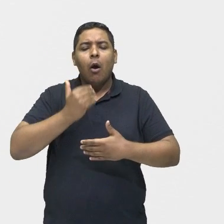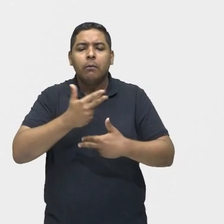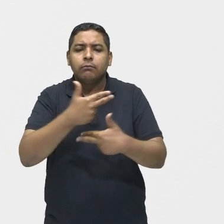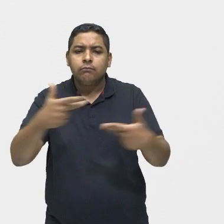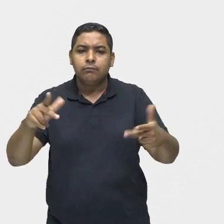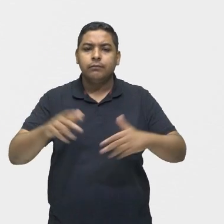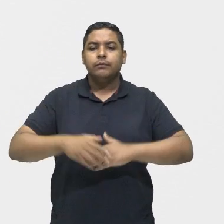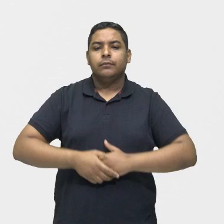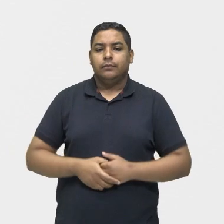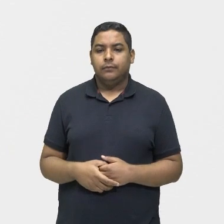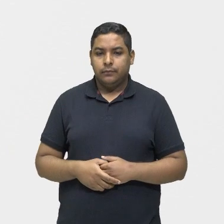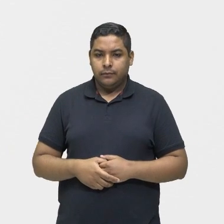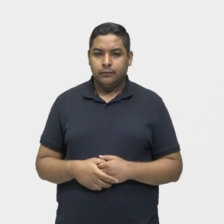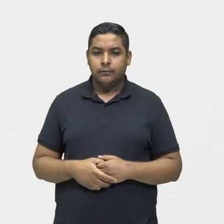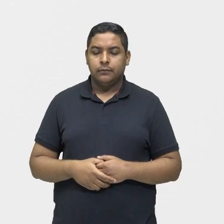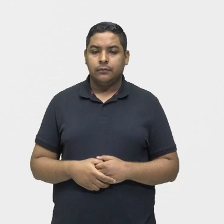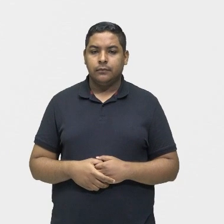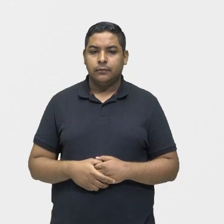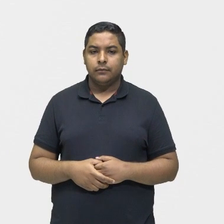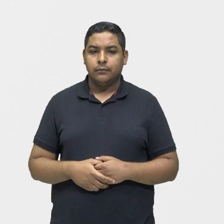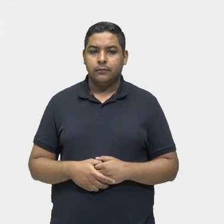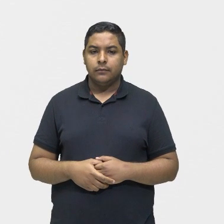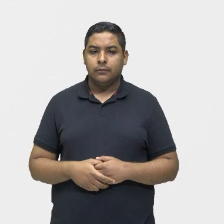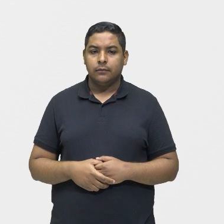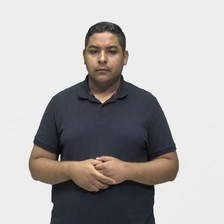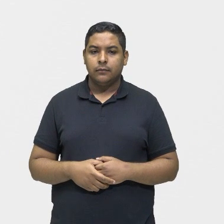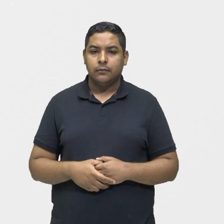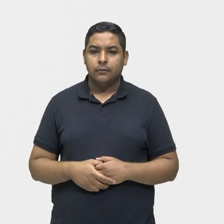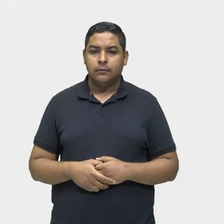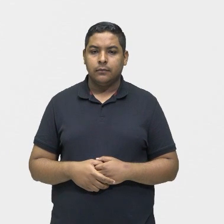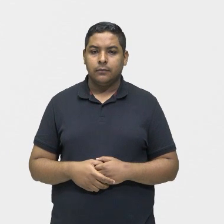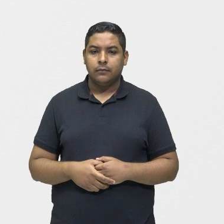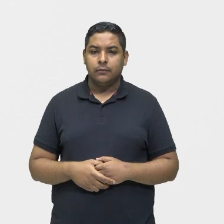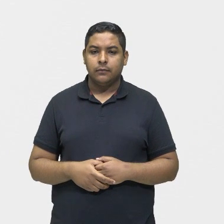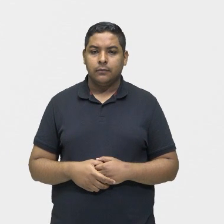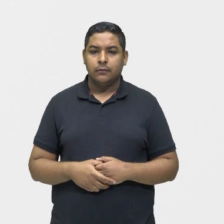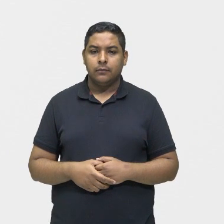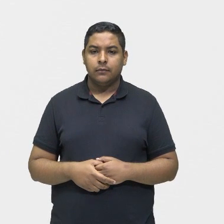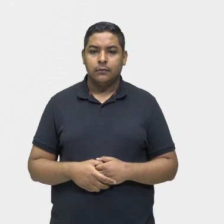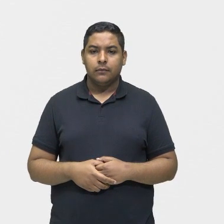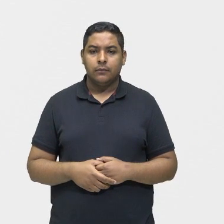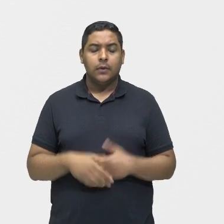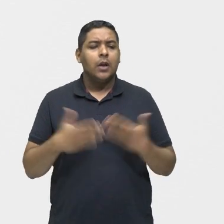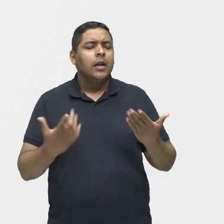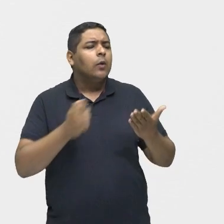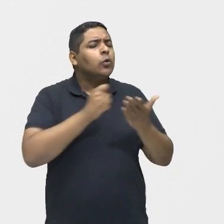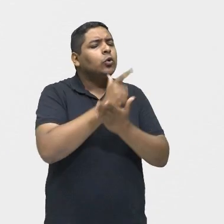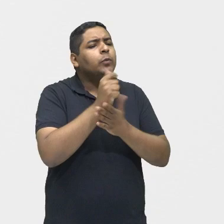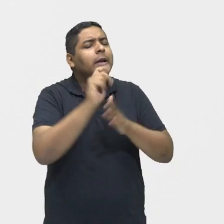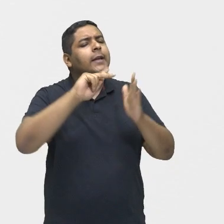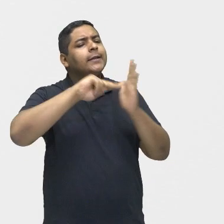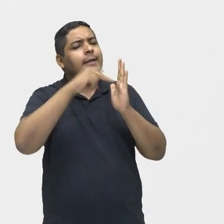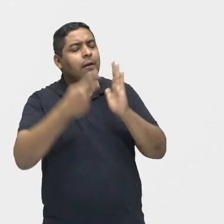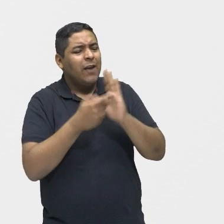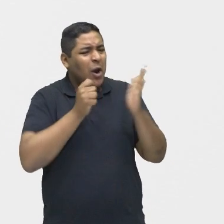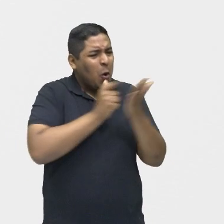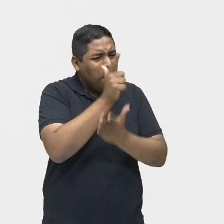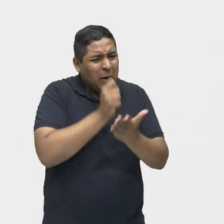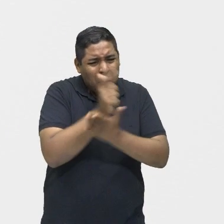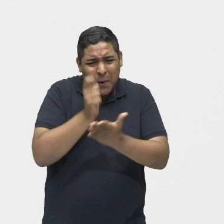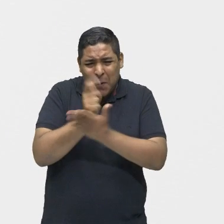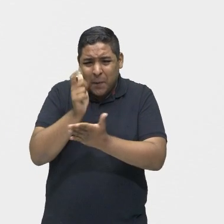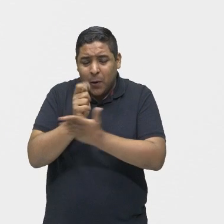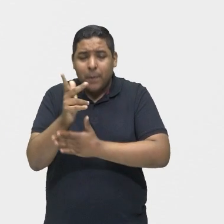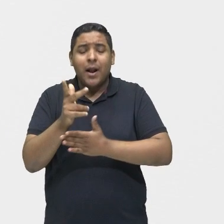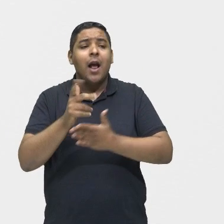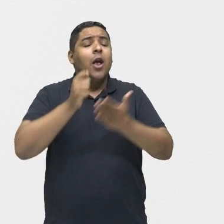Consumerism means to buy a lot or buying something you do not really need. Então, consumismo significa comprar muito ou comprar algo que